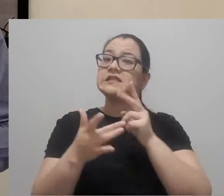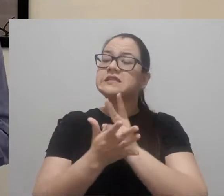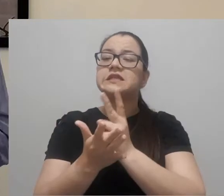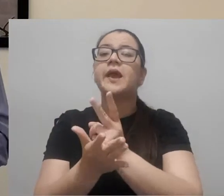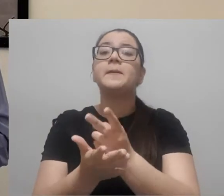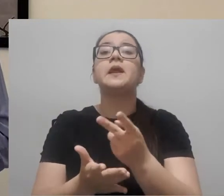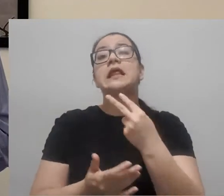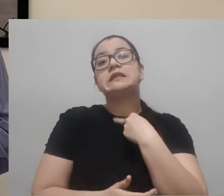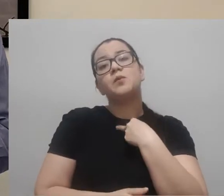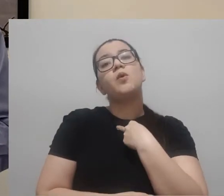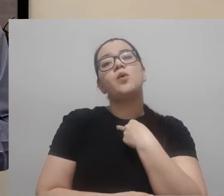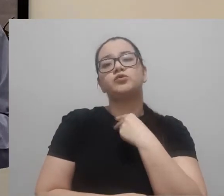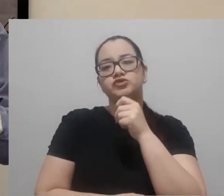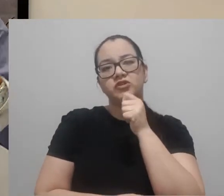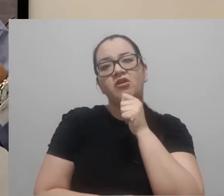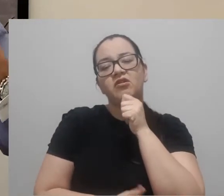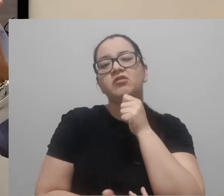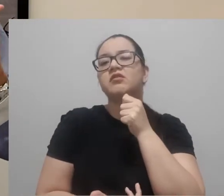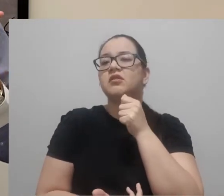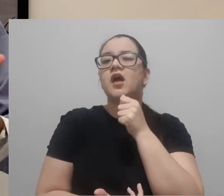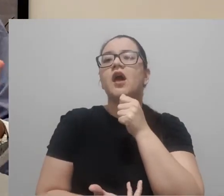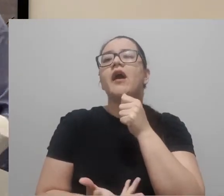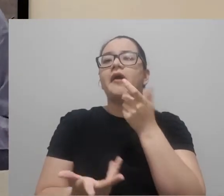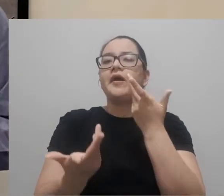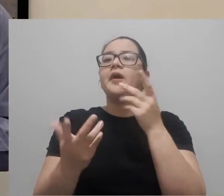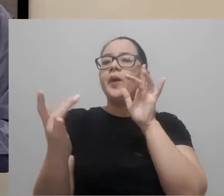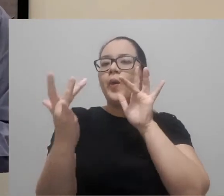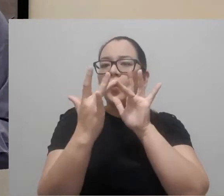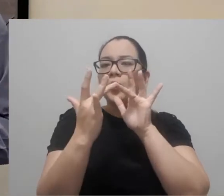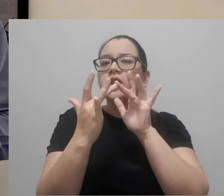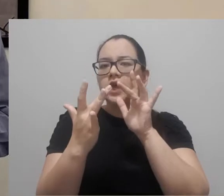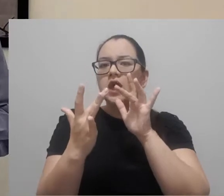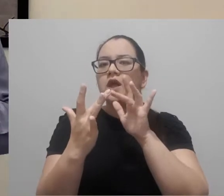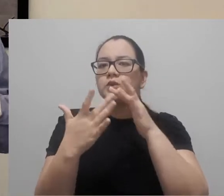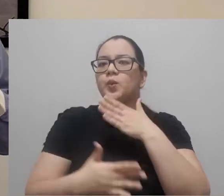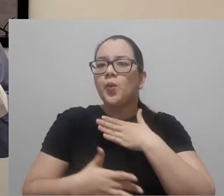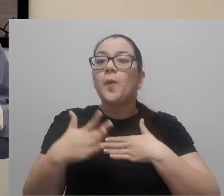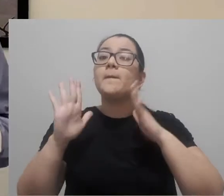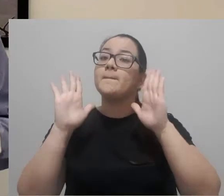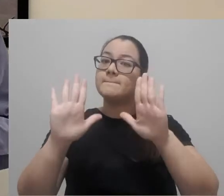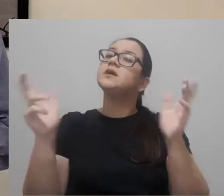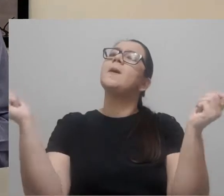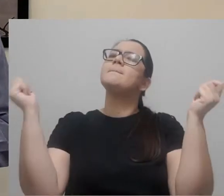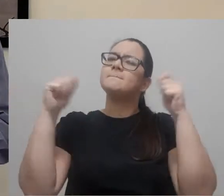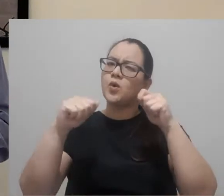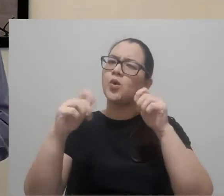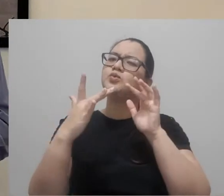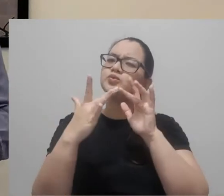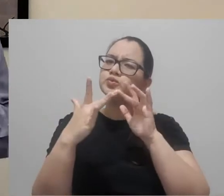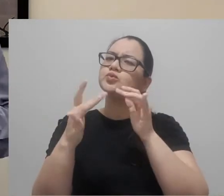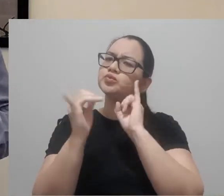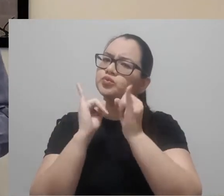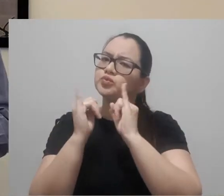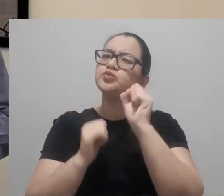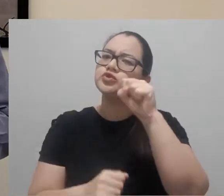podemos ainda, né, por enquanto não podemos ter esse contato físico, mas nós podemos sim ter esse contato visual,